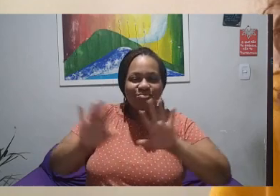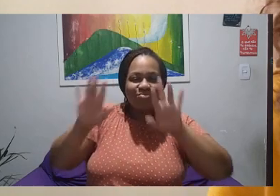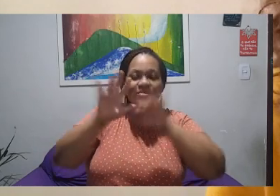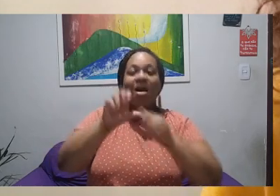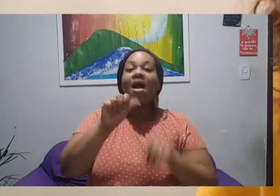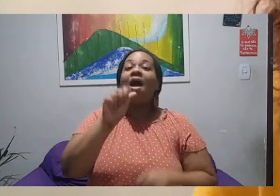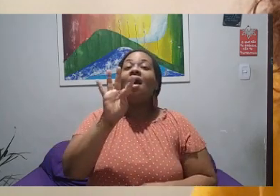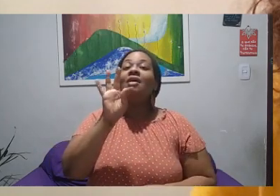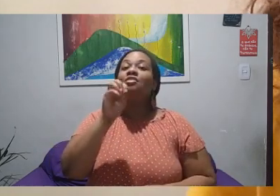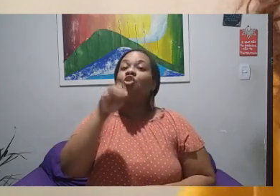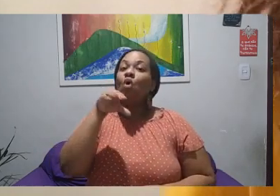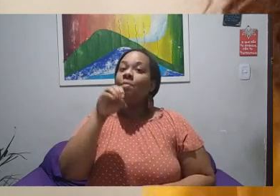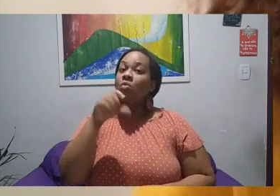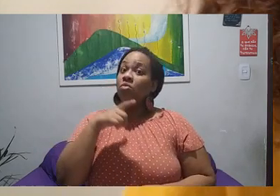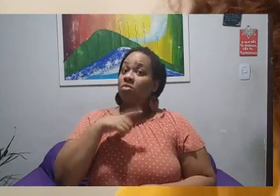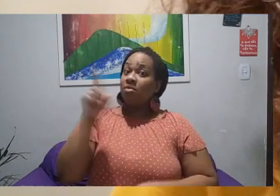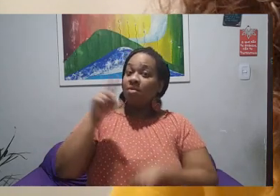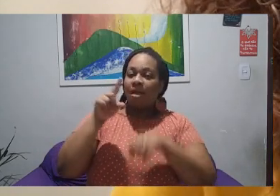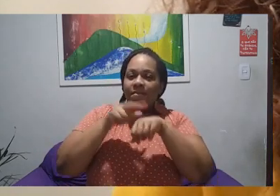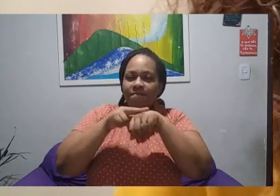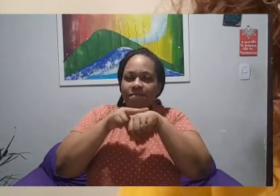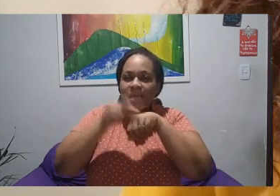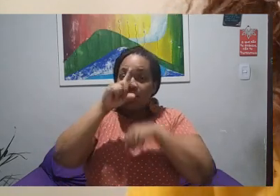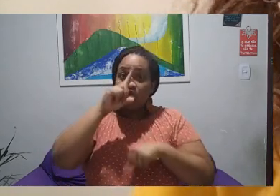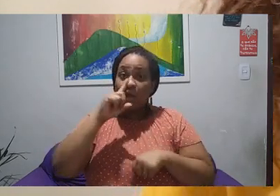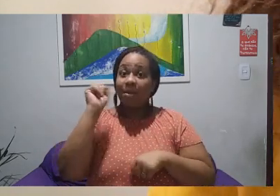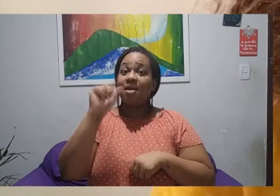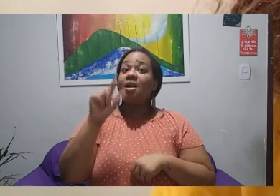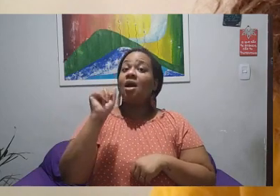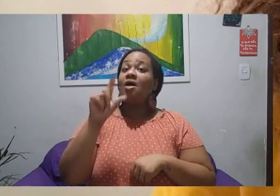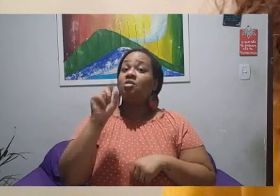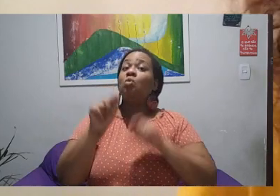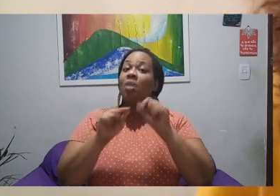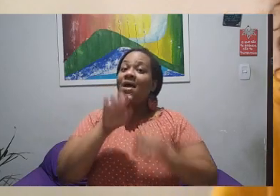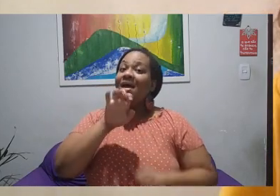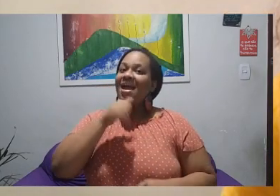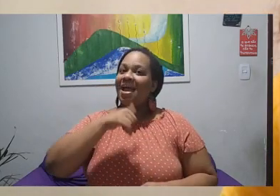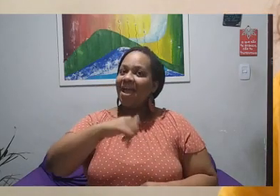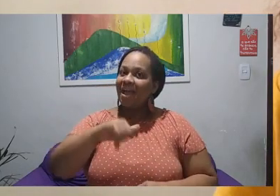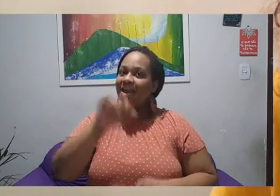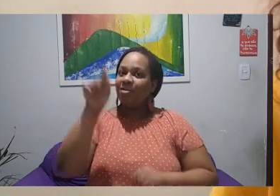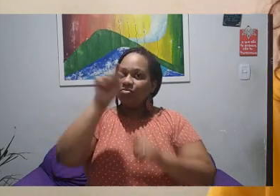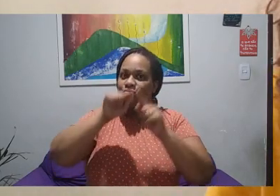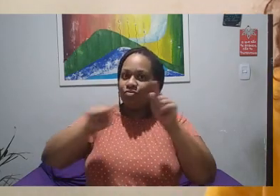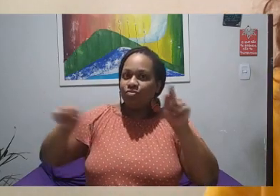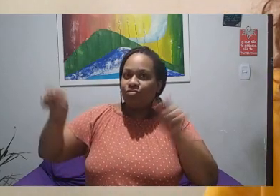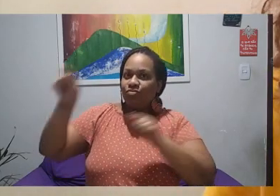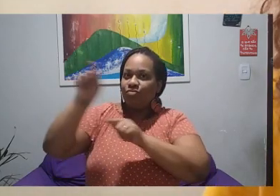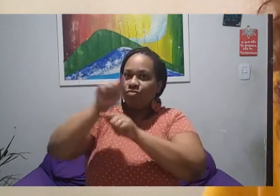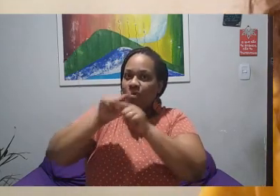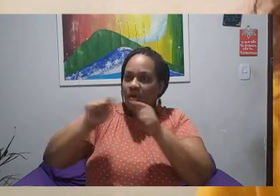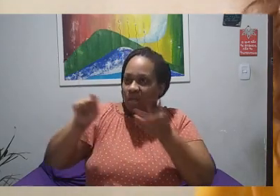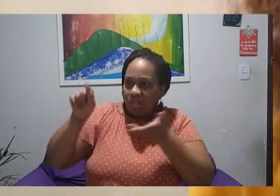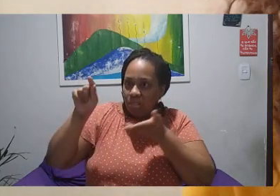um GIF de um átomo. As bolinhas verdes, amarelas e azuis representam os elétrons girando na